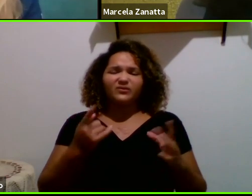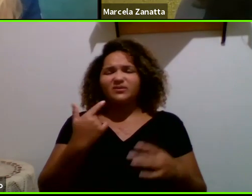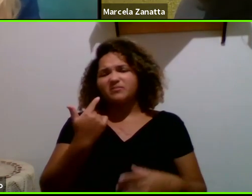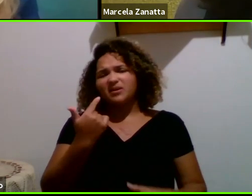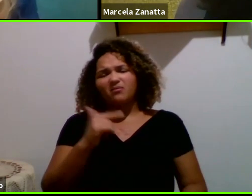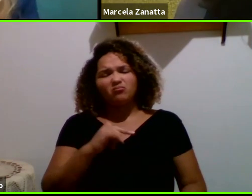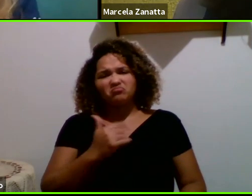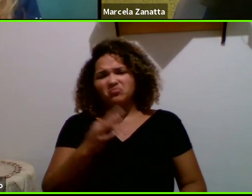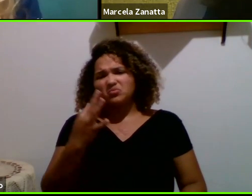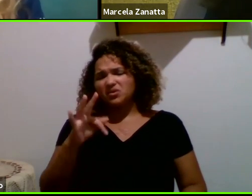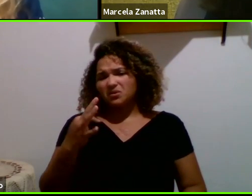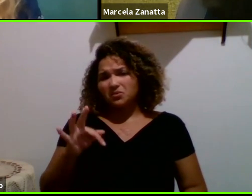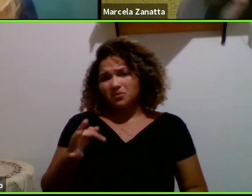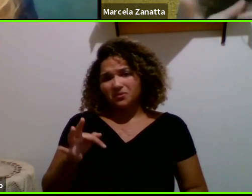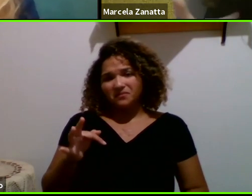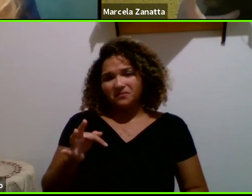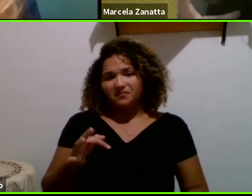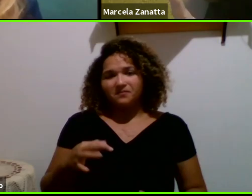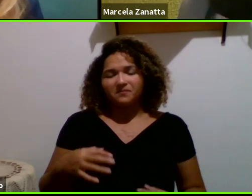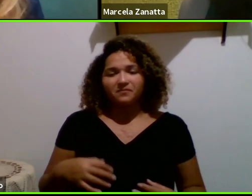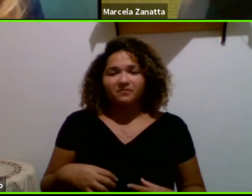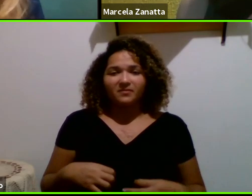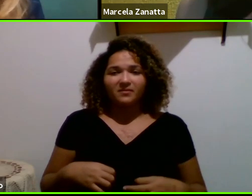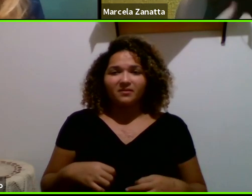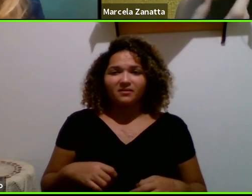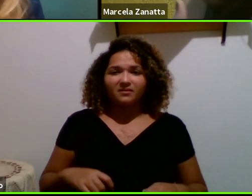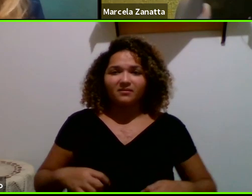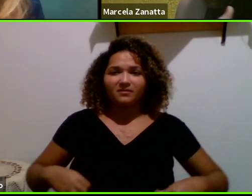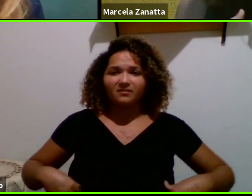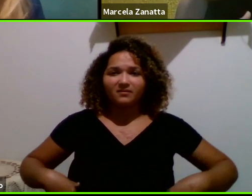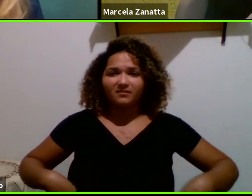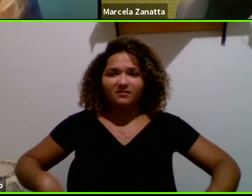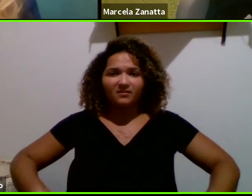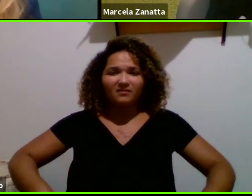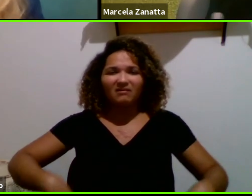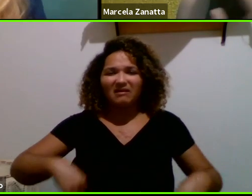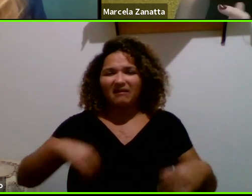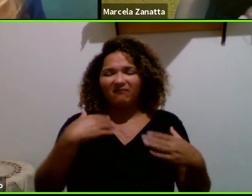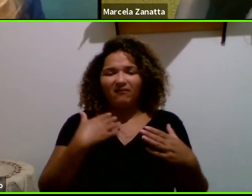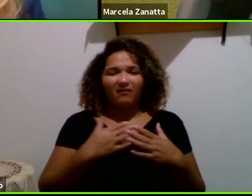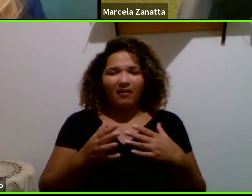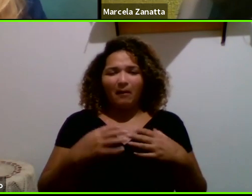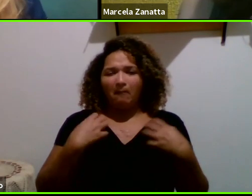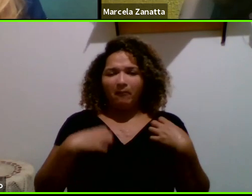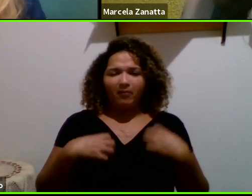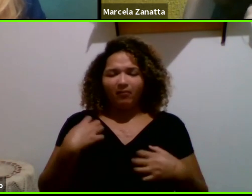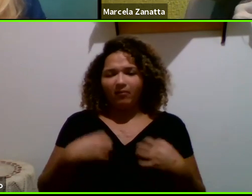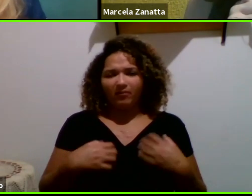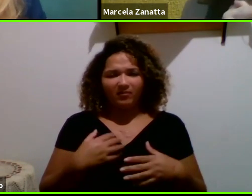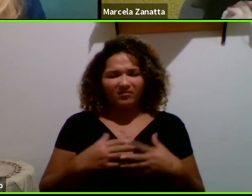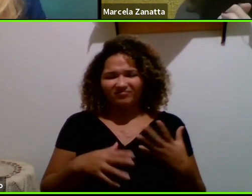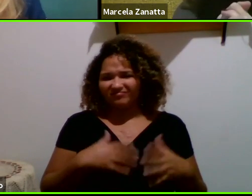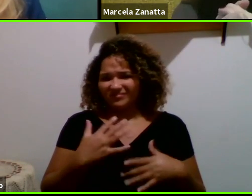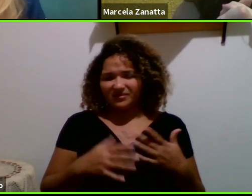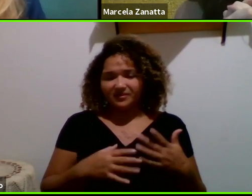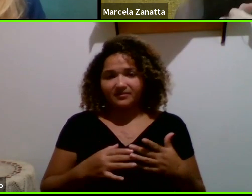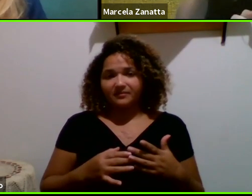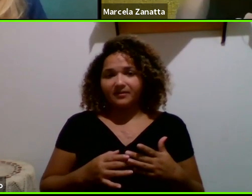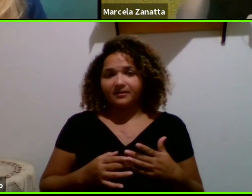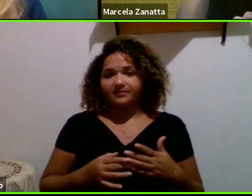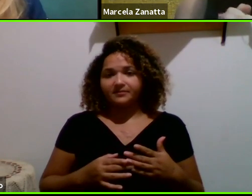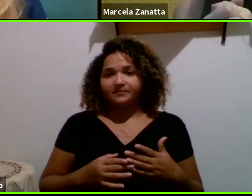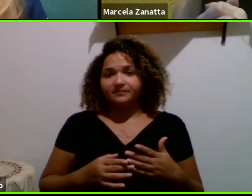no pré-hospitalar? Então, não tem por que ficar aquele acesso venoso que atrapalha no banho e tudo mais. E aí a professora Carol falou, o que mais a gente podia